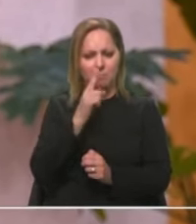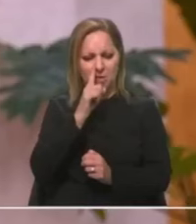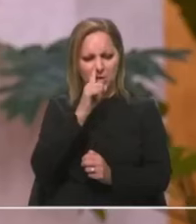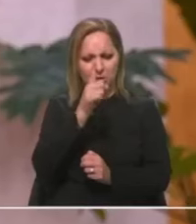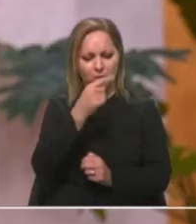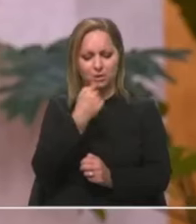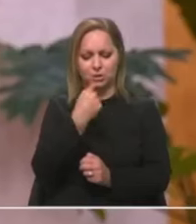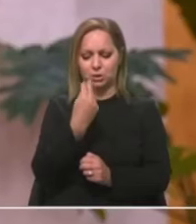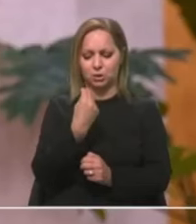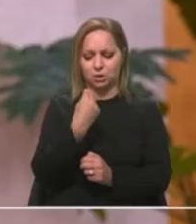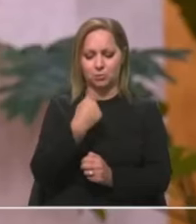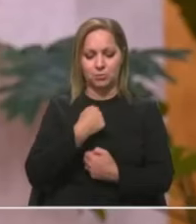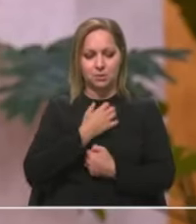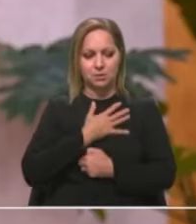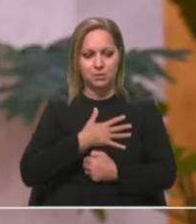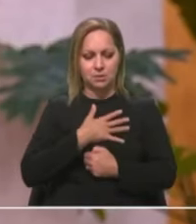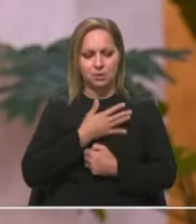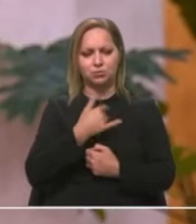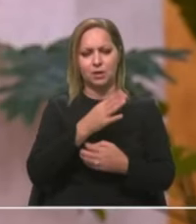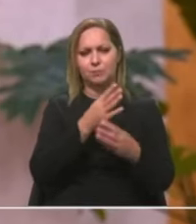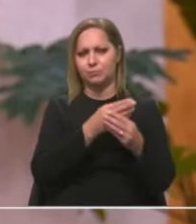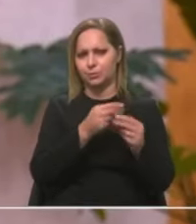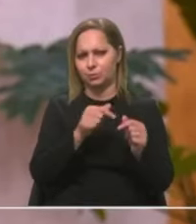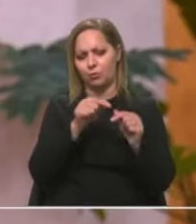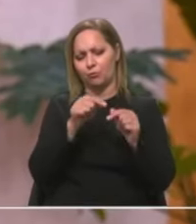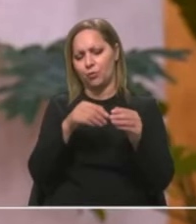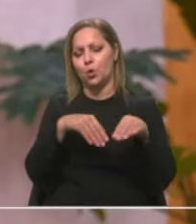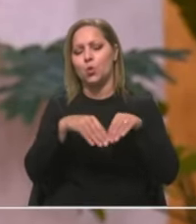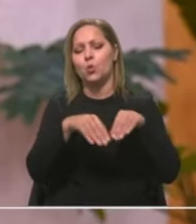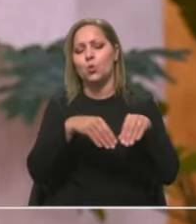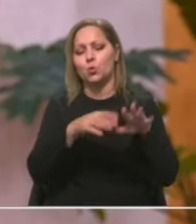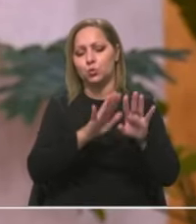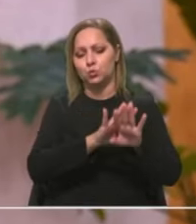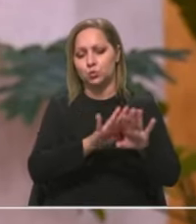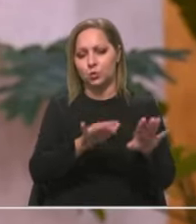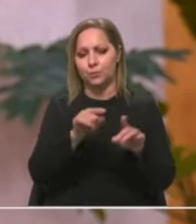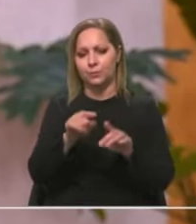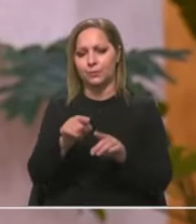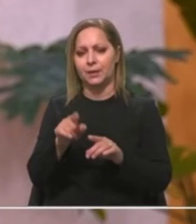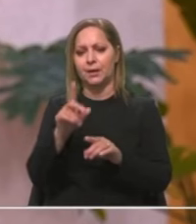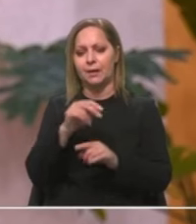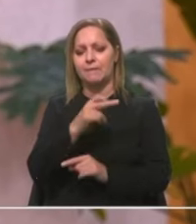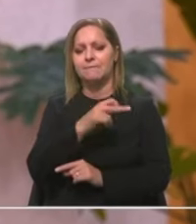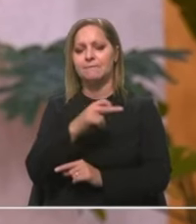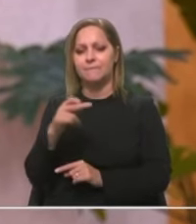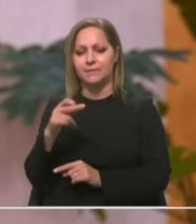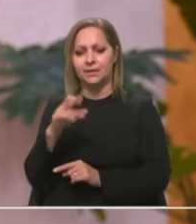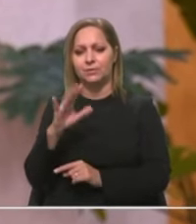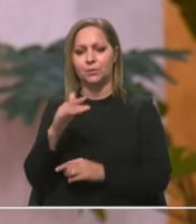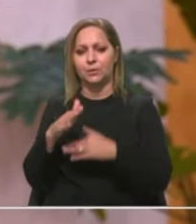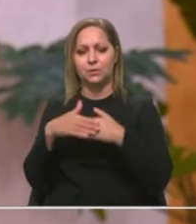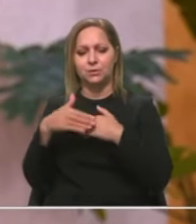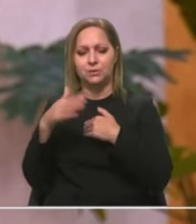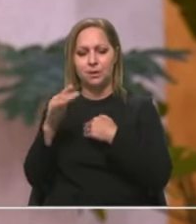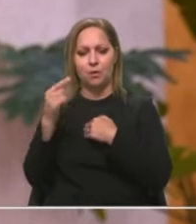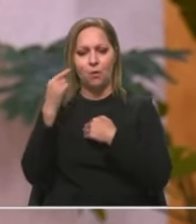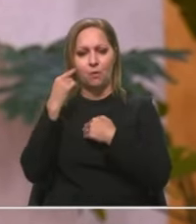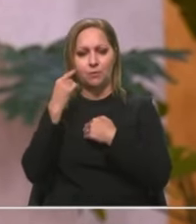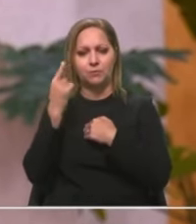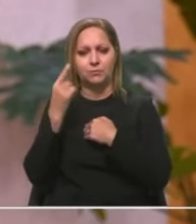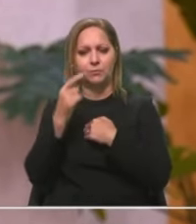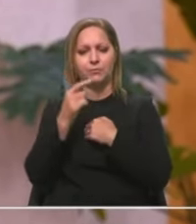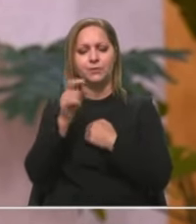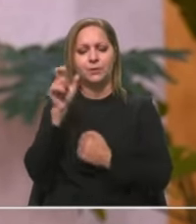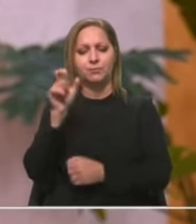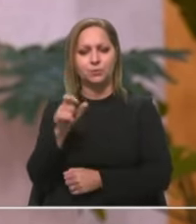Aldrabona. Mas está ultrapassada, era um jogo. Realmente, a frase que mais me doeu quando saí aqui, de uma pessoa que